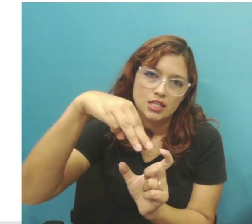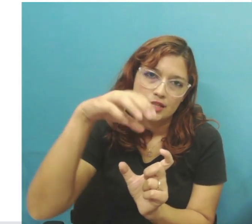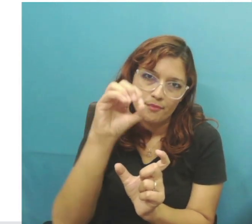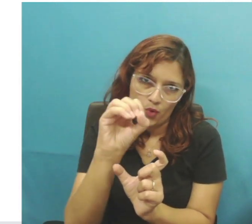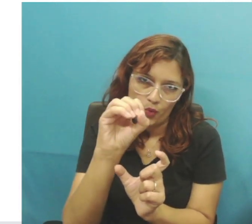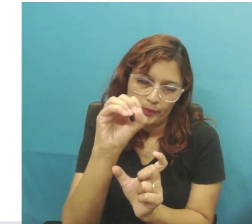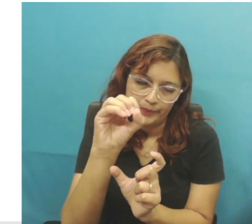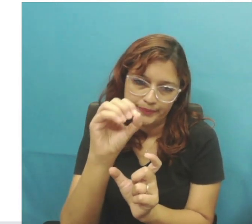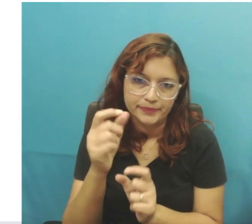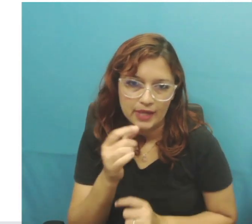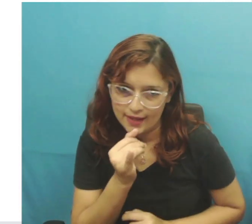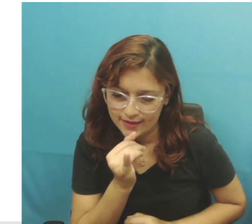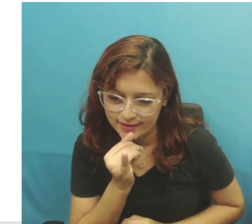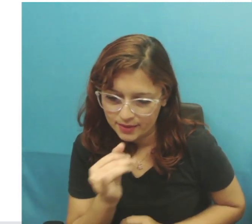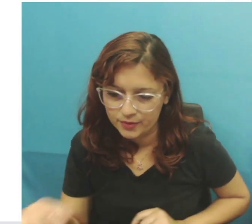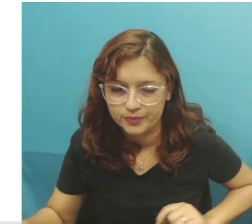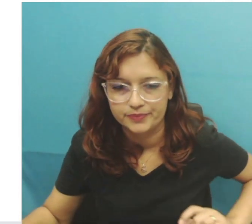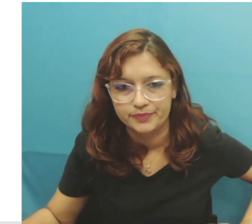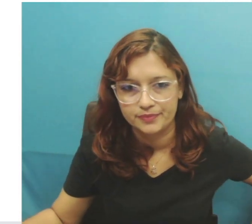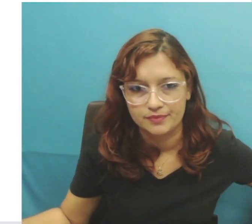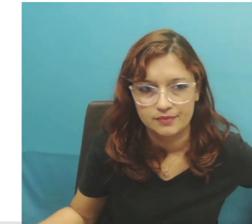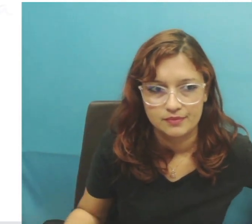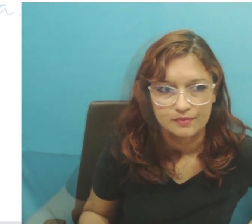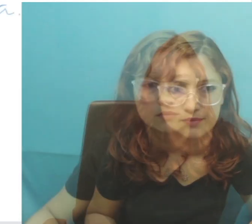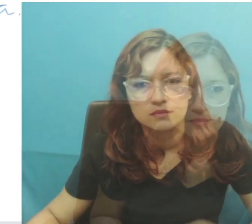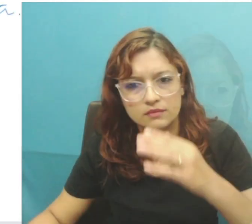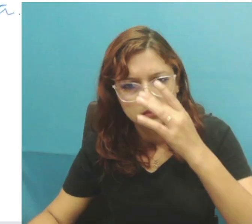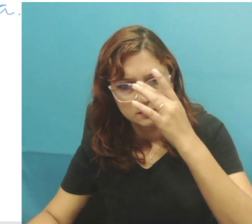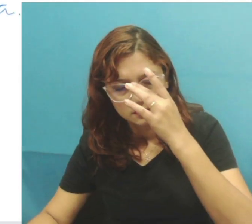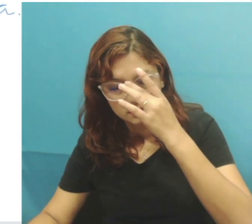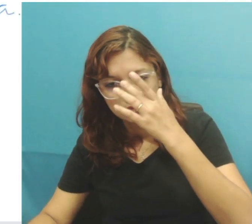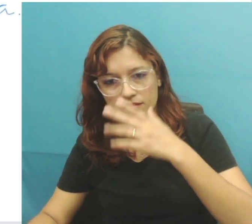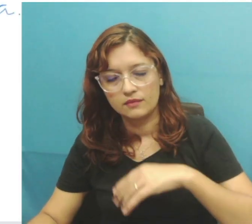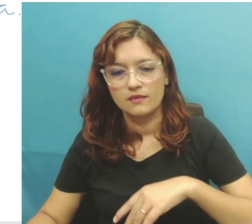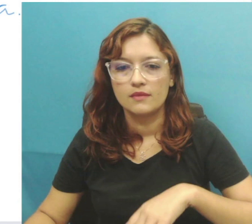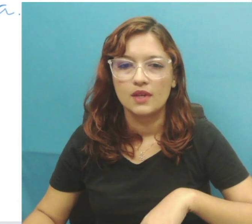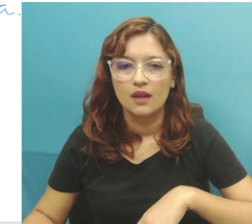Às vezes usa a palavra se junto com a palavra mesmo. Por exemplo,